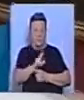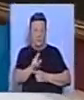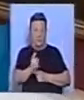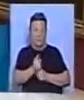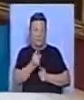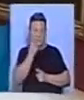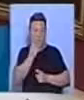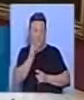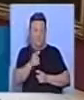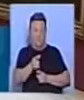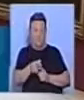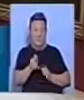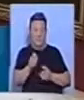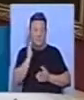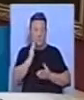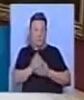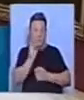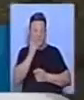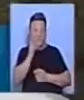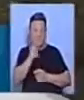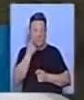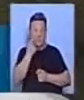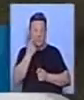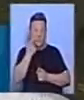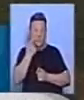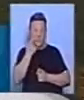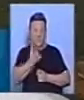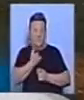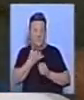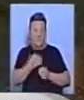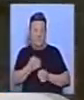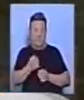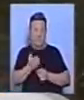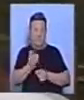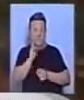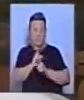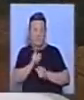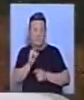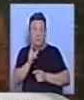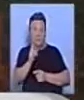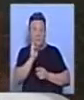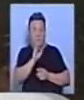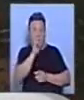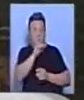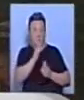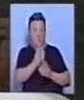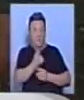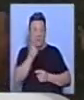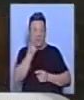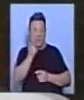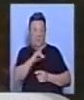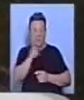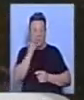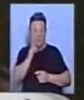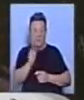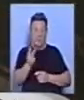é uma vista de lisboa é talvez a última visita dos duques condes ix que se identificou ela estava em uma coisa calma não se conhecia e há